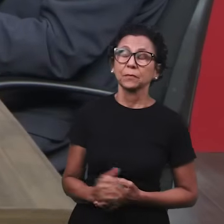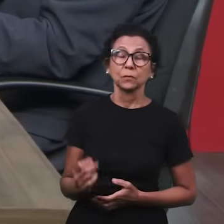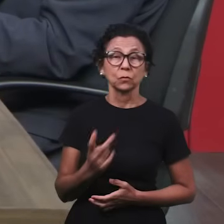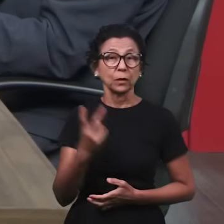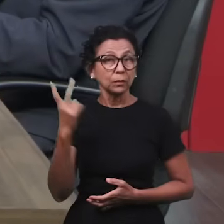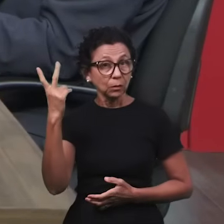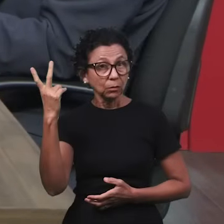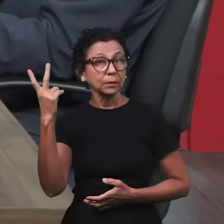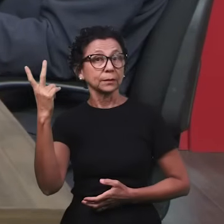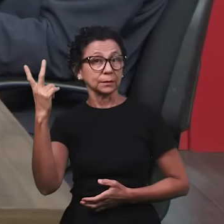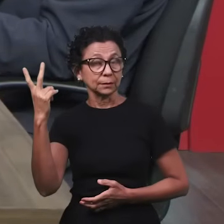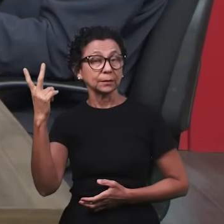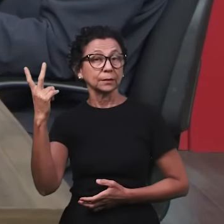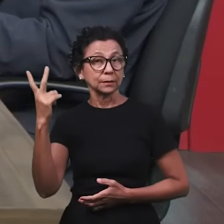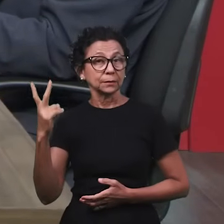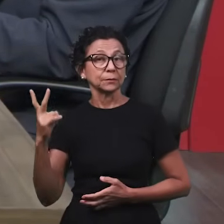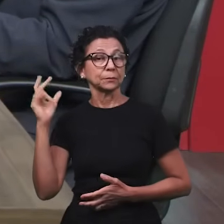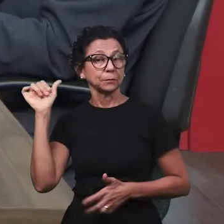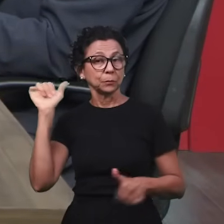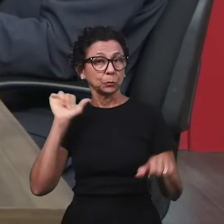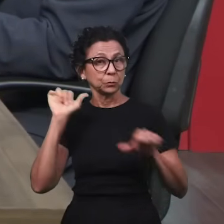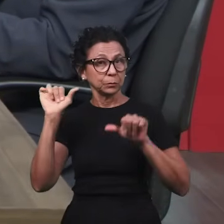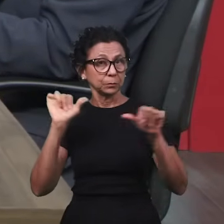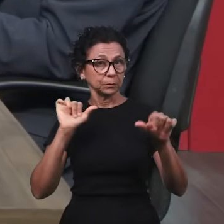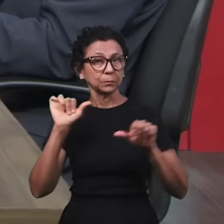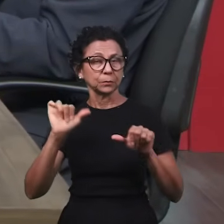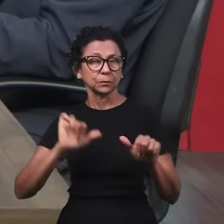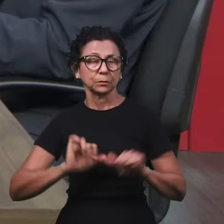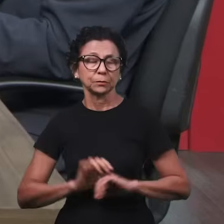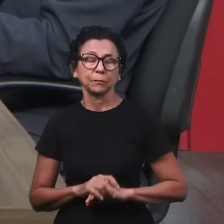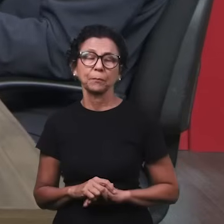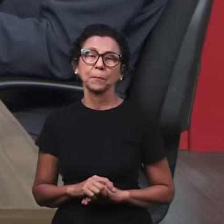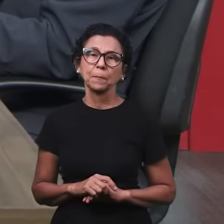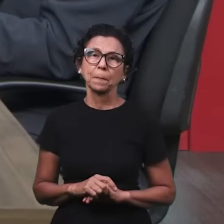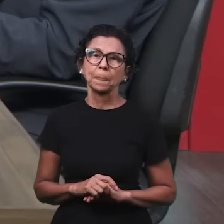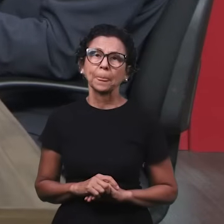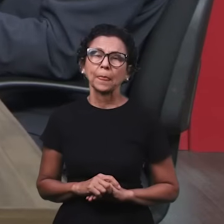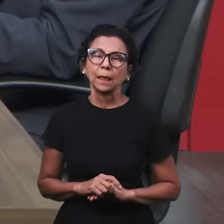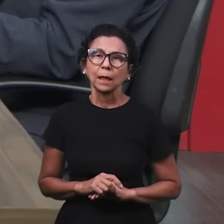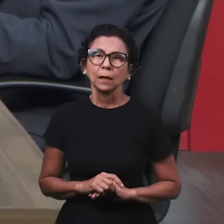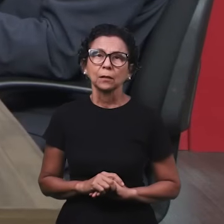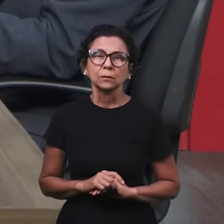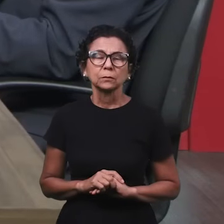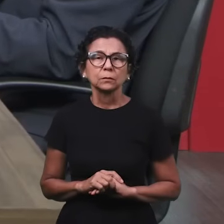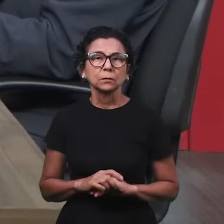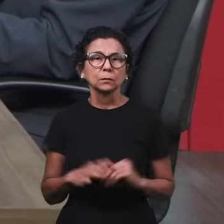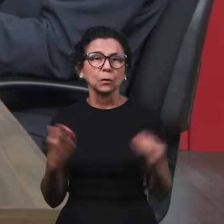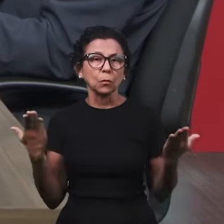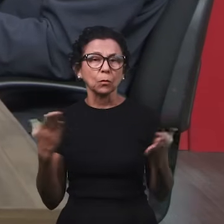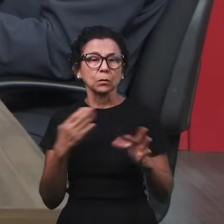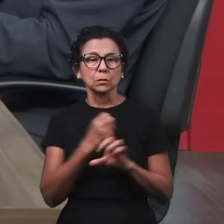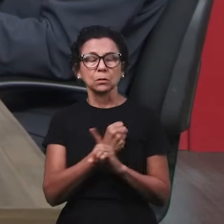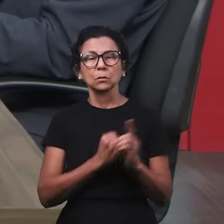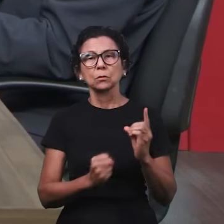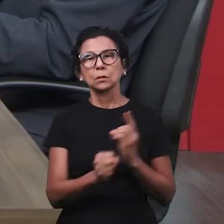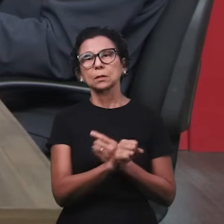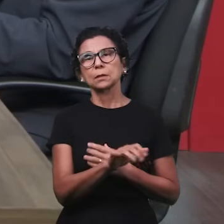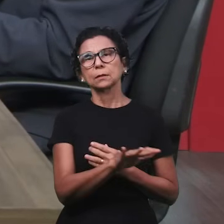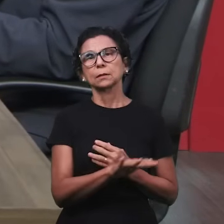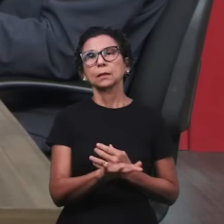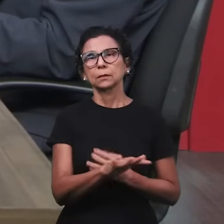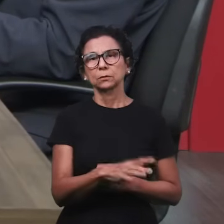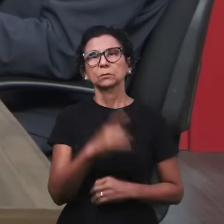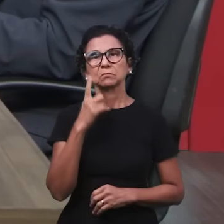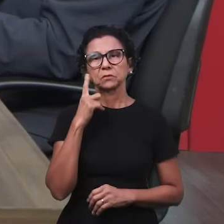tempo. E isso aqui é importantíssimo a gente falar porque nós vivemos um período da nossa sociedade que nós vemos uma